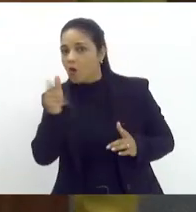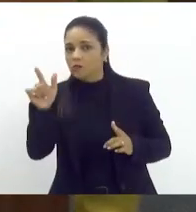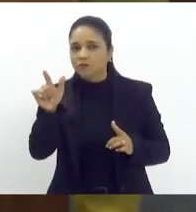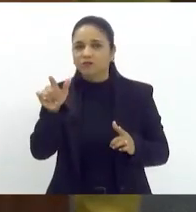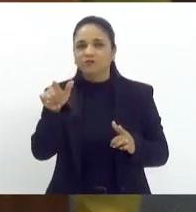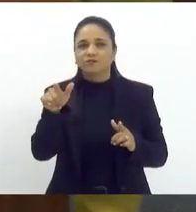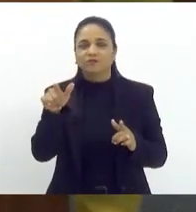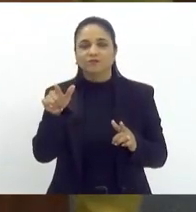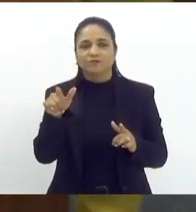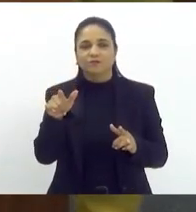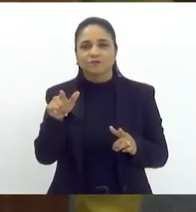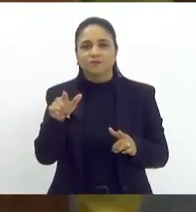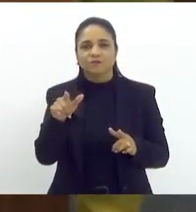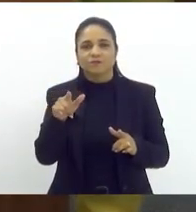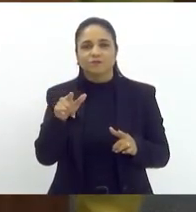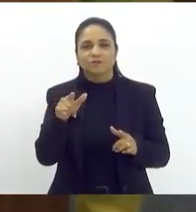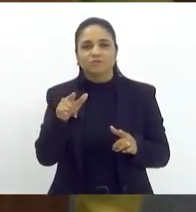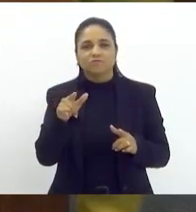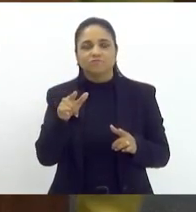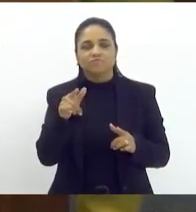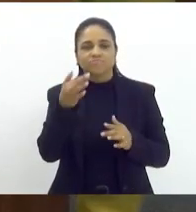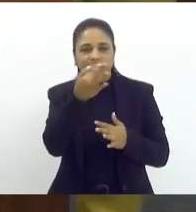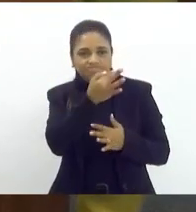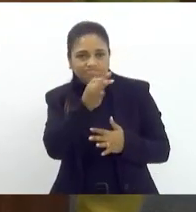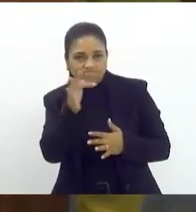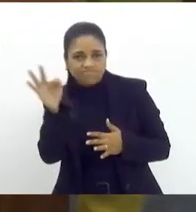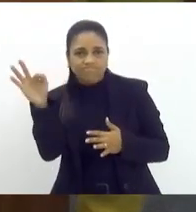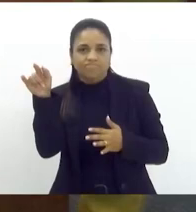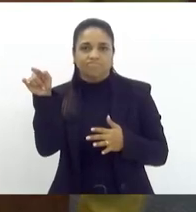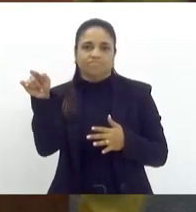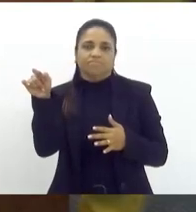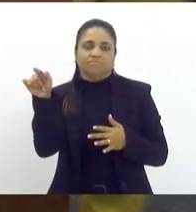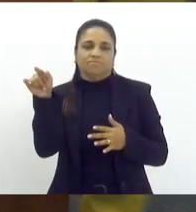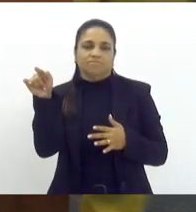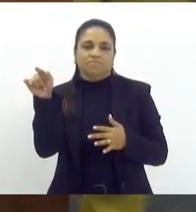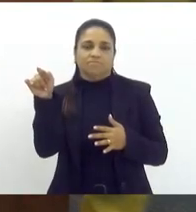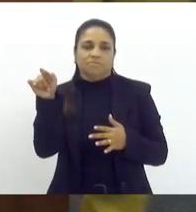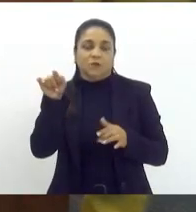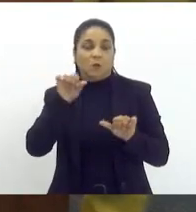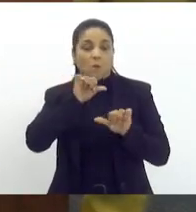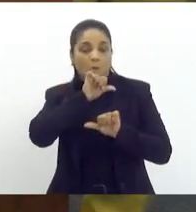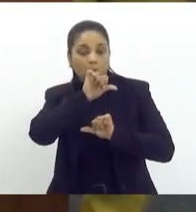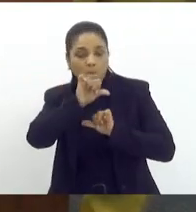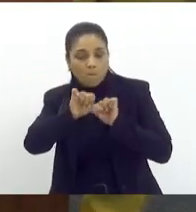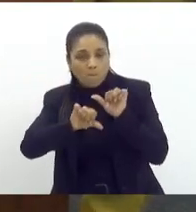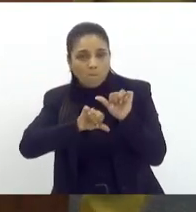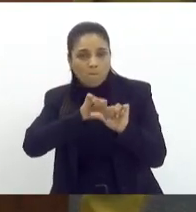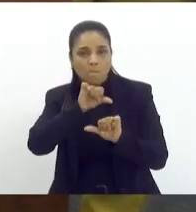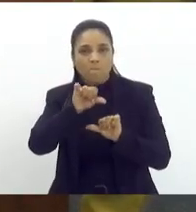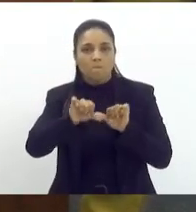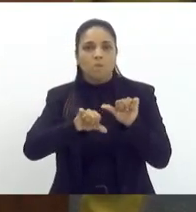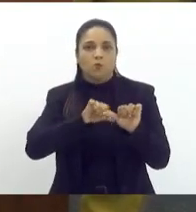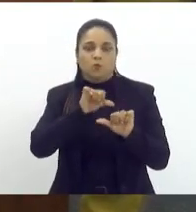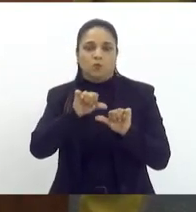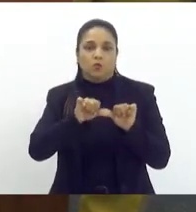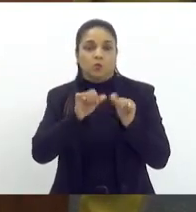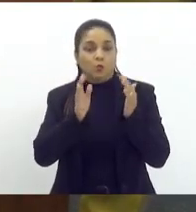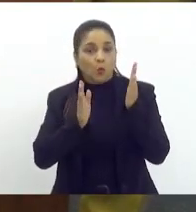estados outras unidades da Federação mexeram só no prazo prescricional